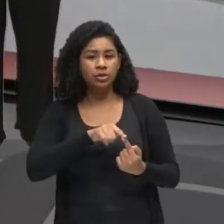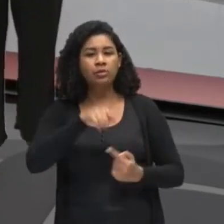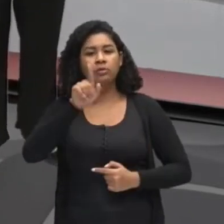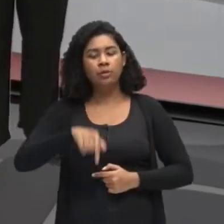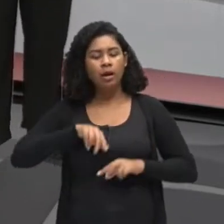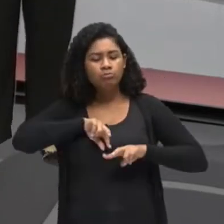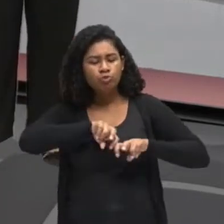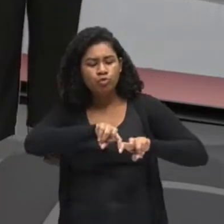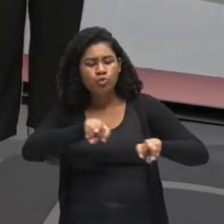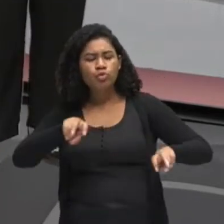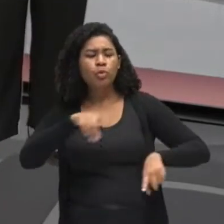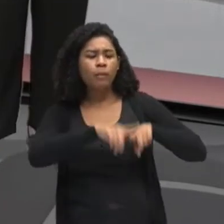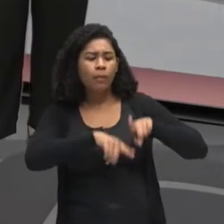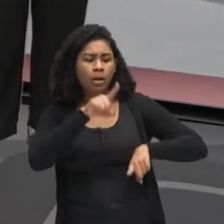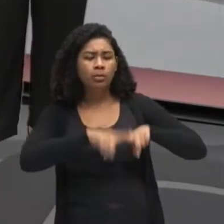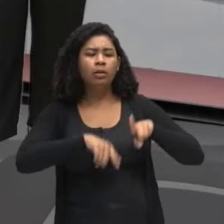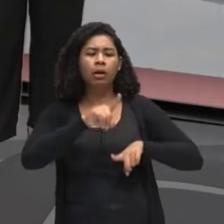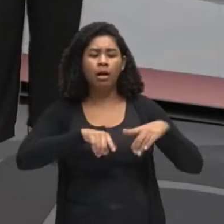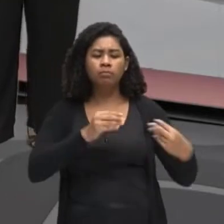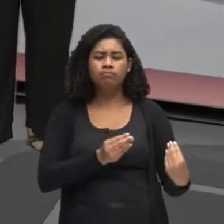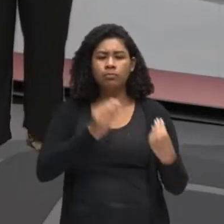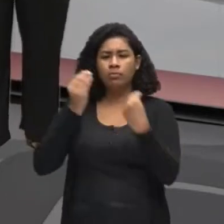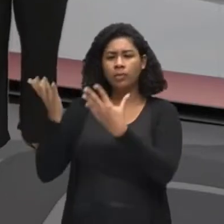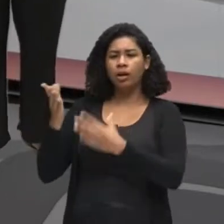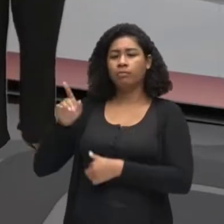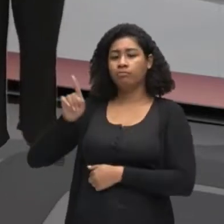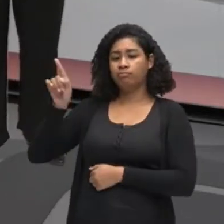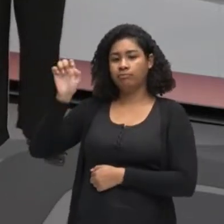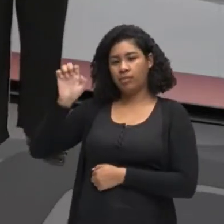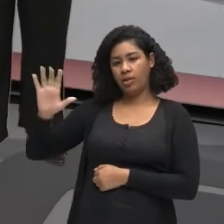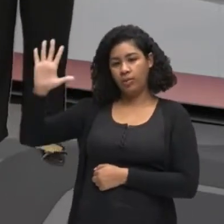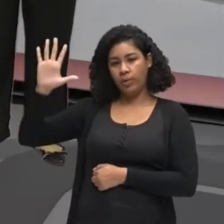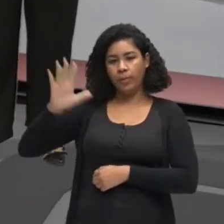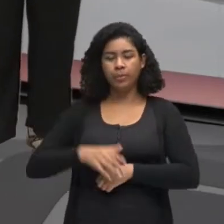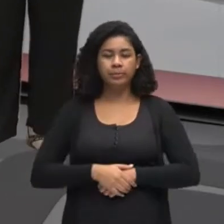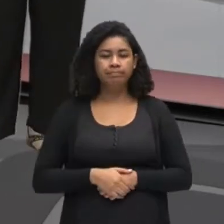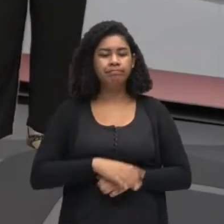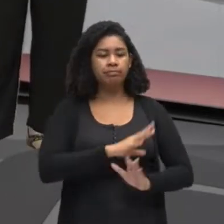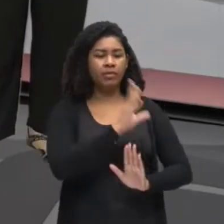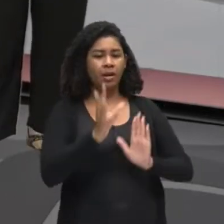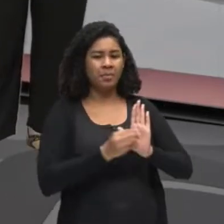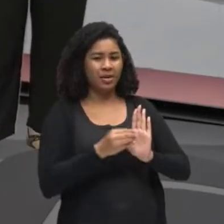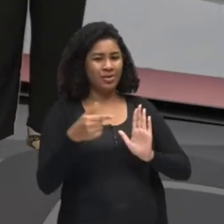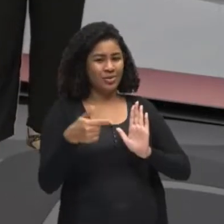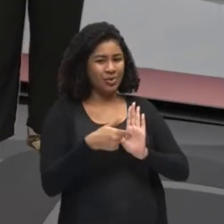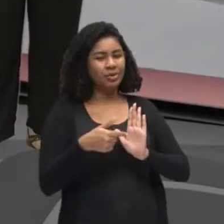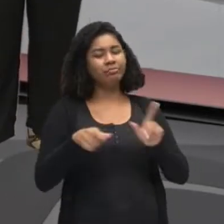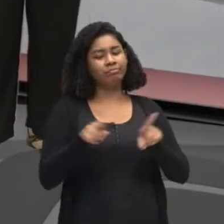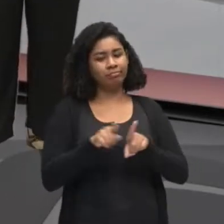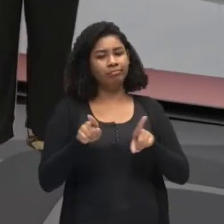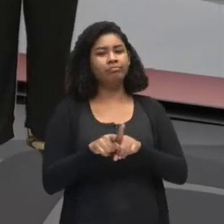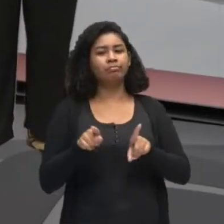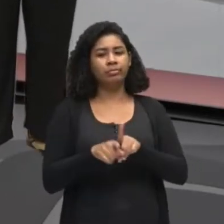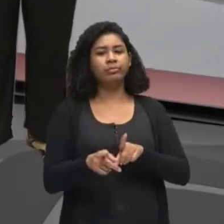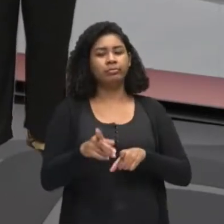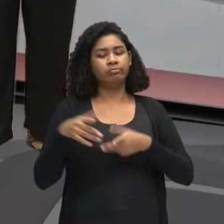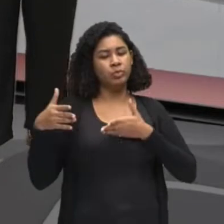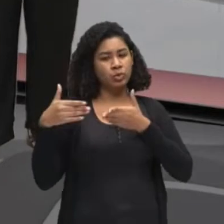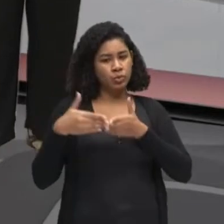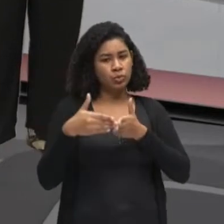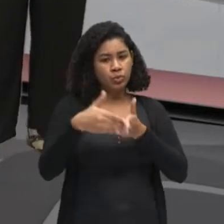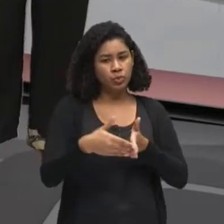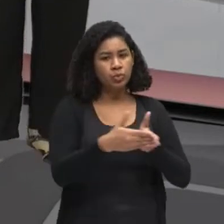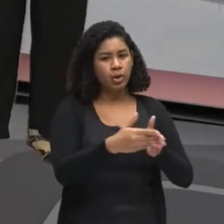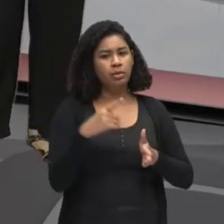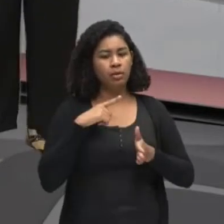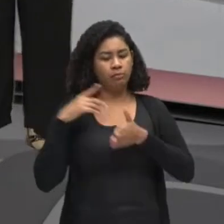por recursos para a Europa, certo? E a Amazônia, obviamente, não poderia ficar de fora desse processo das expedições. Por quê?